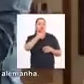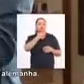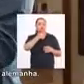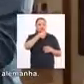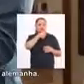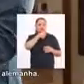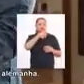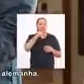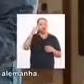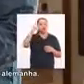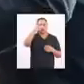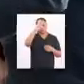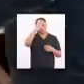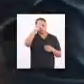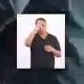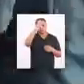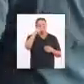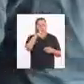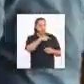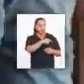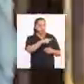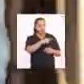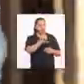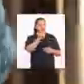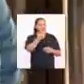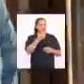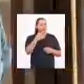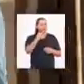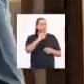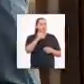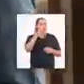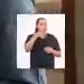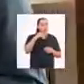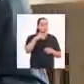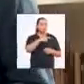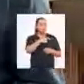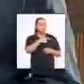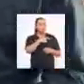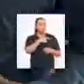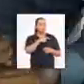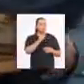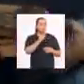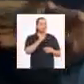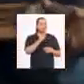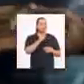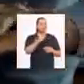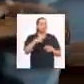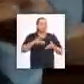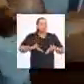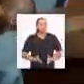avós da minha mãe vieram da Alemanha. E aqui, bom, quem tu acha que deve ser aqui?